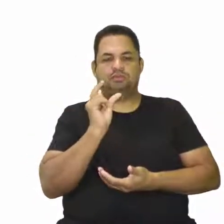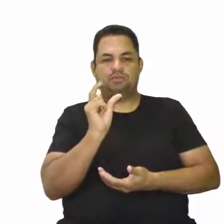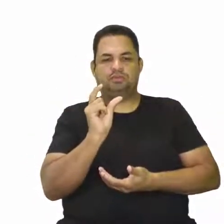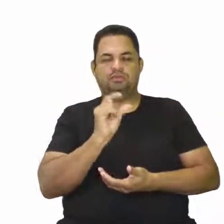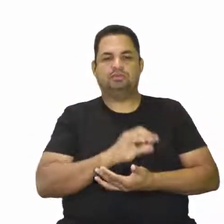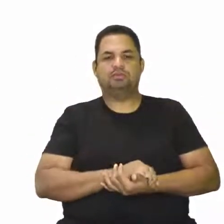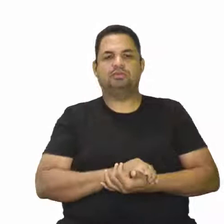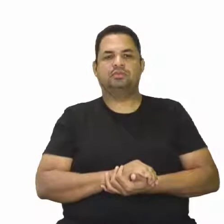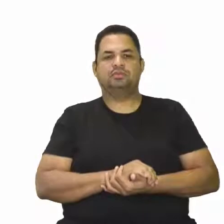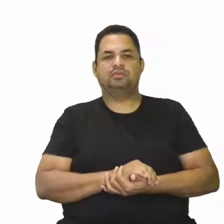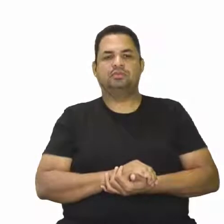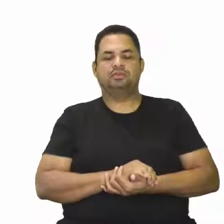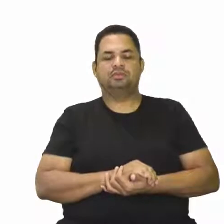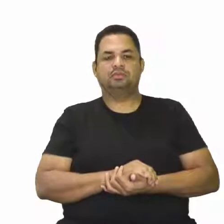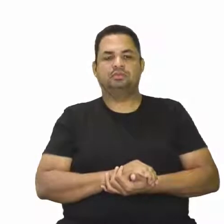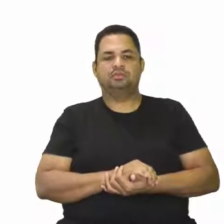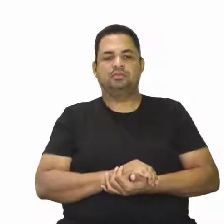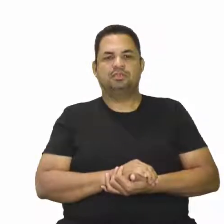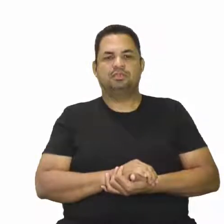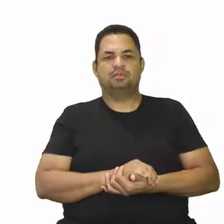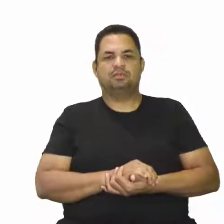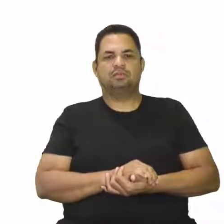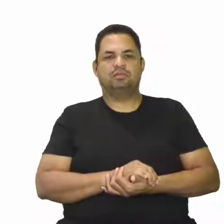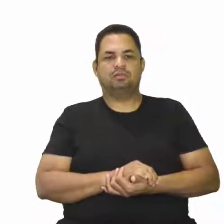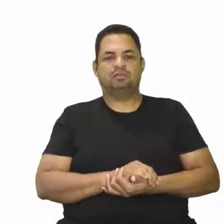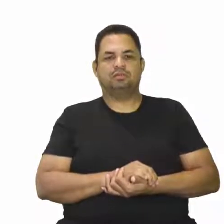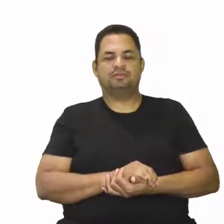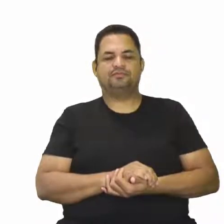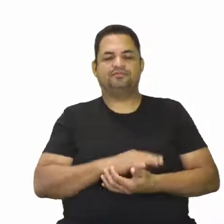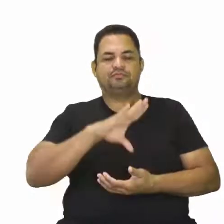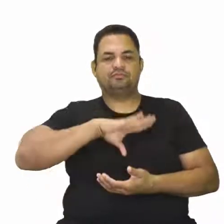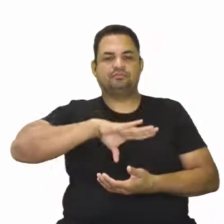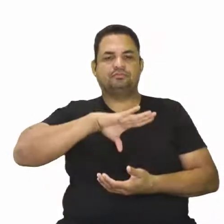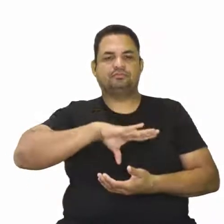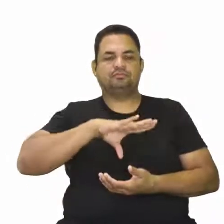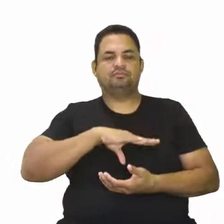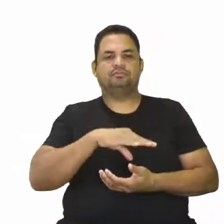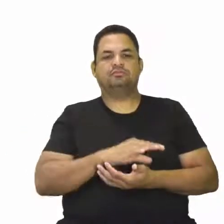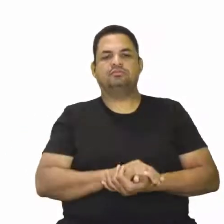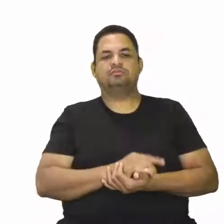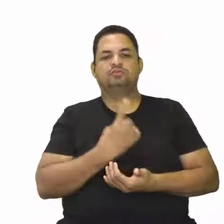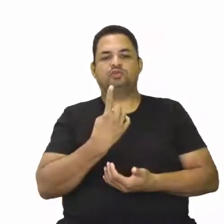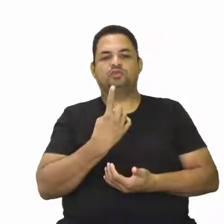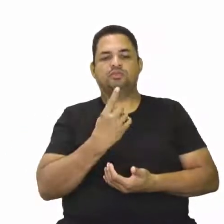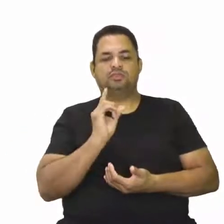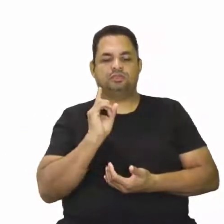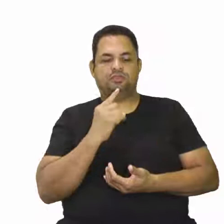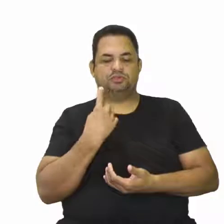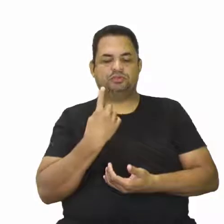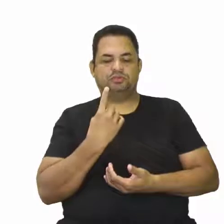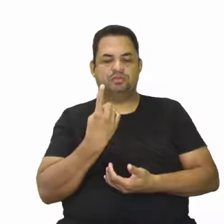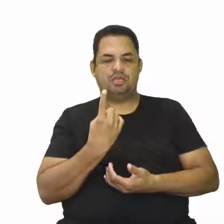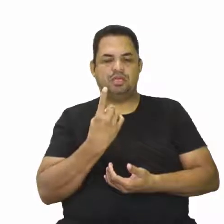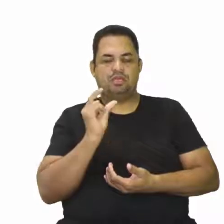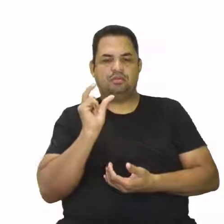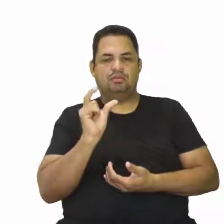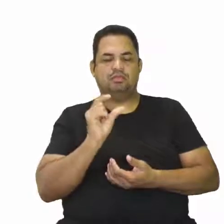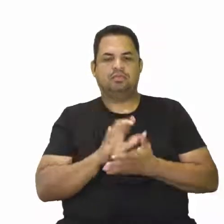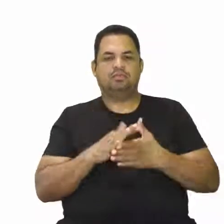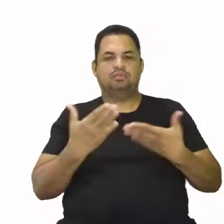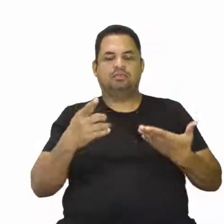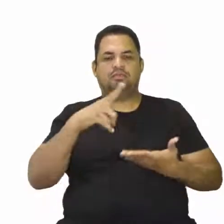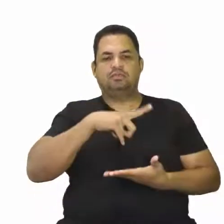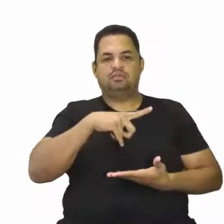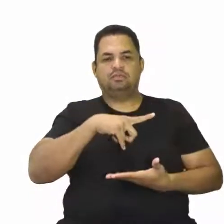palavras. Talvez. No português, talvez, uma única palavra. E aí